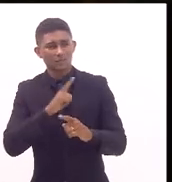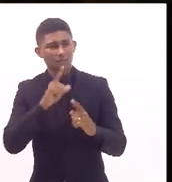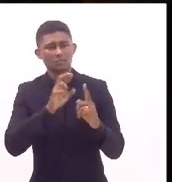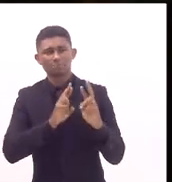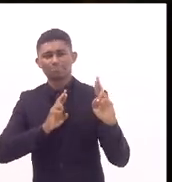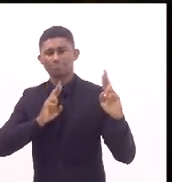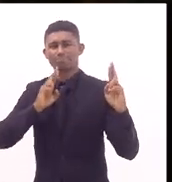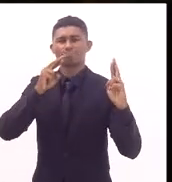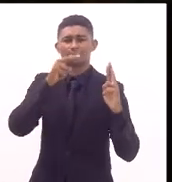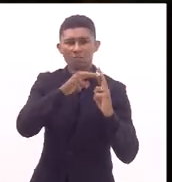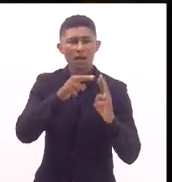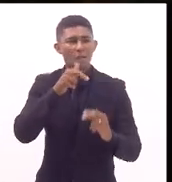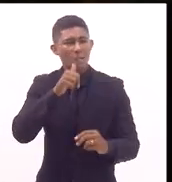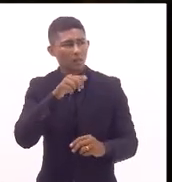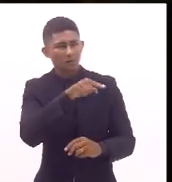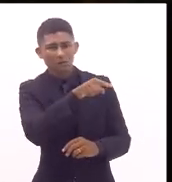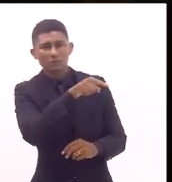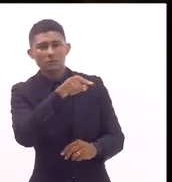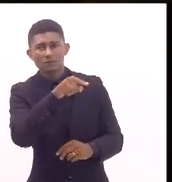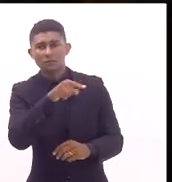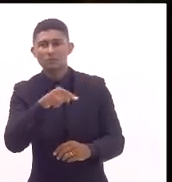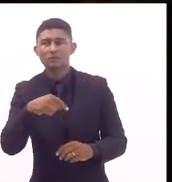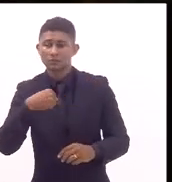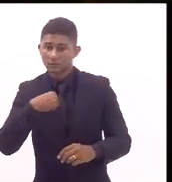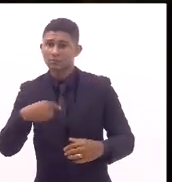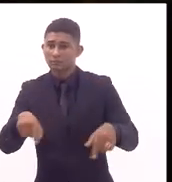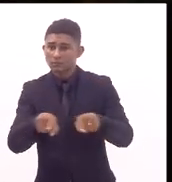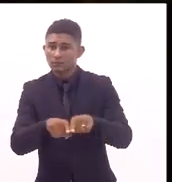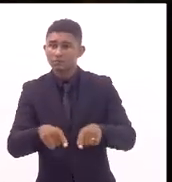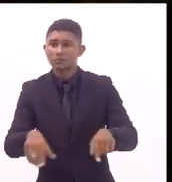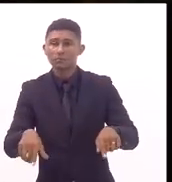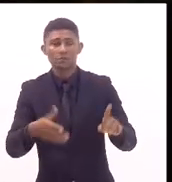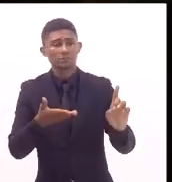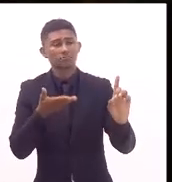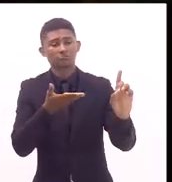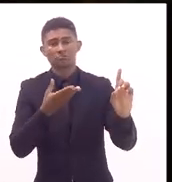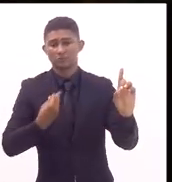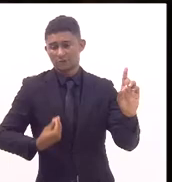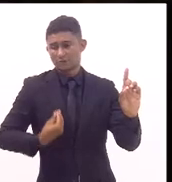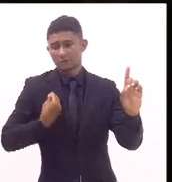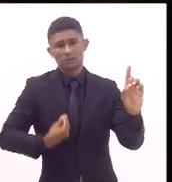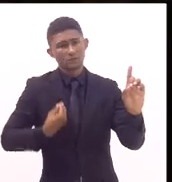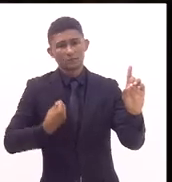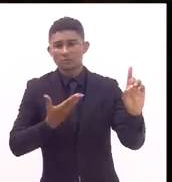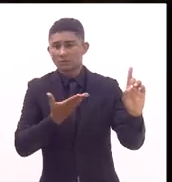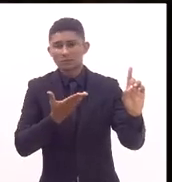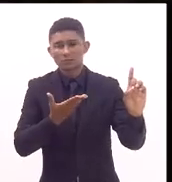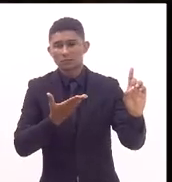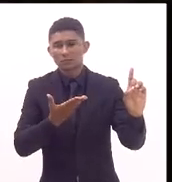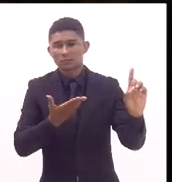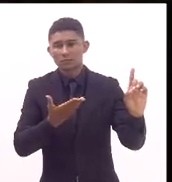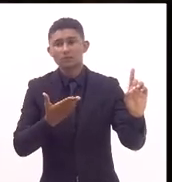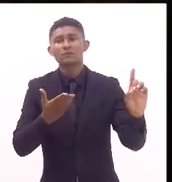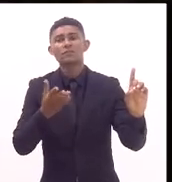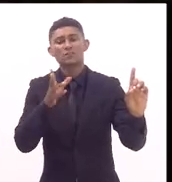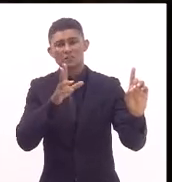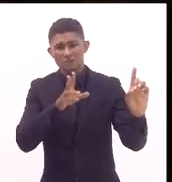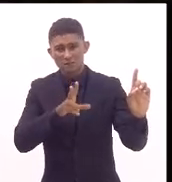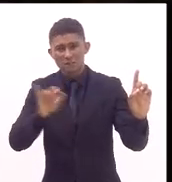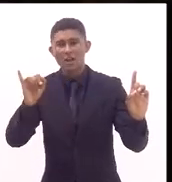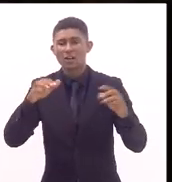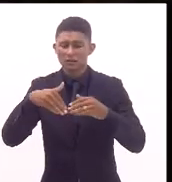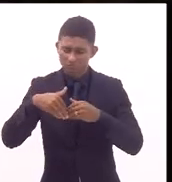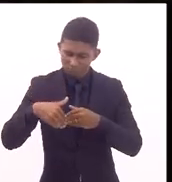referências de tantas as mulheres que que eu fiz tem uma Benedita Invicta é alterado eu